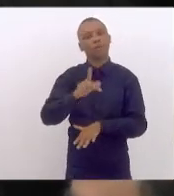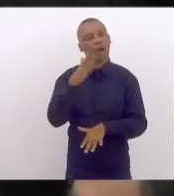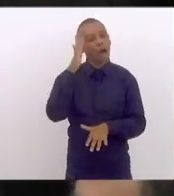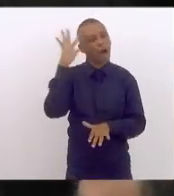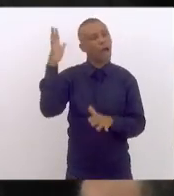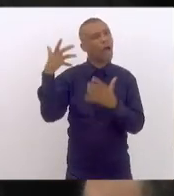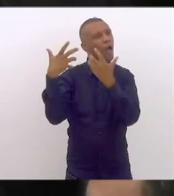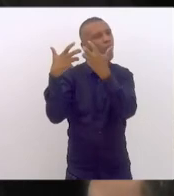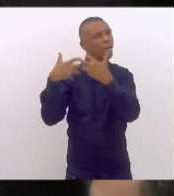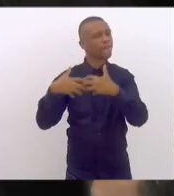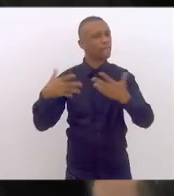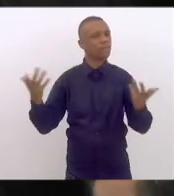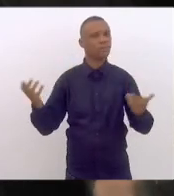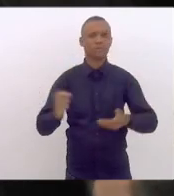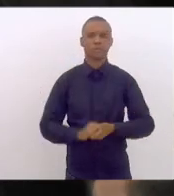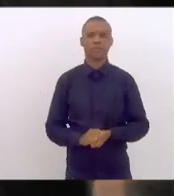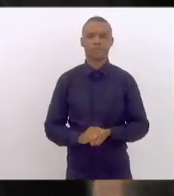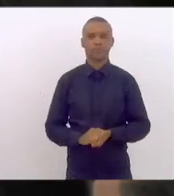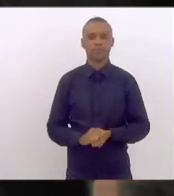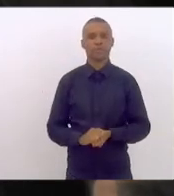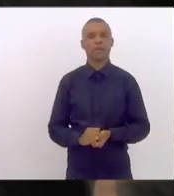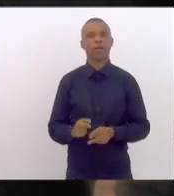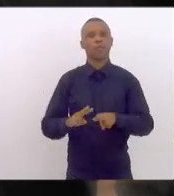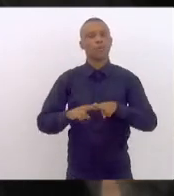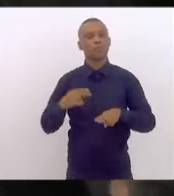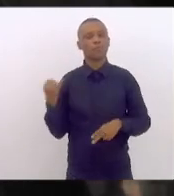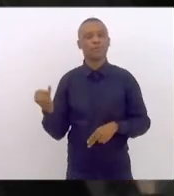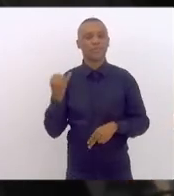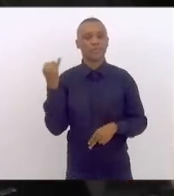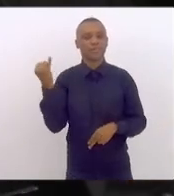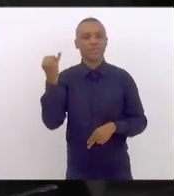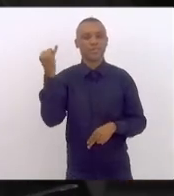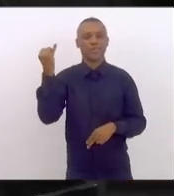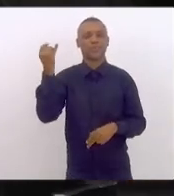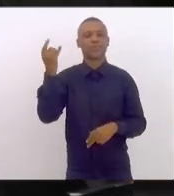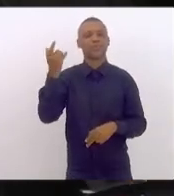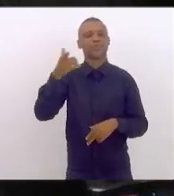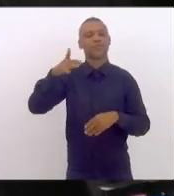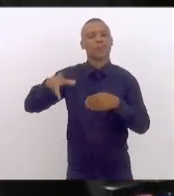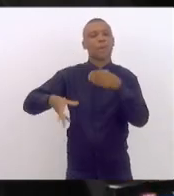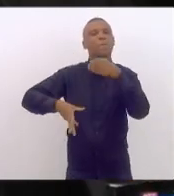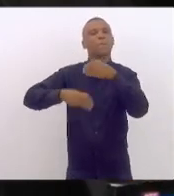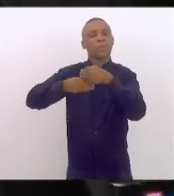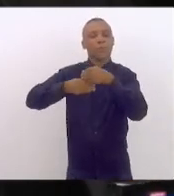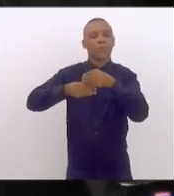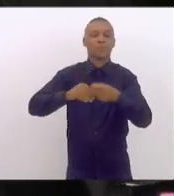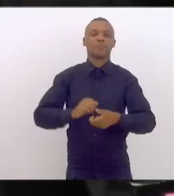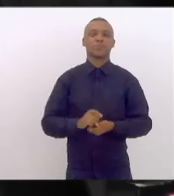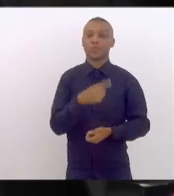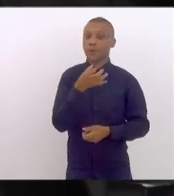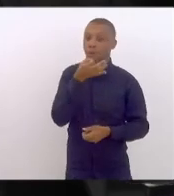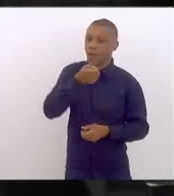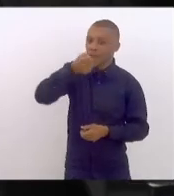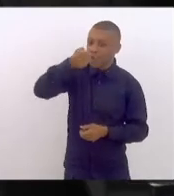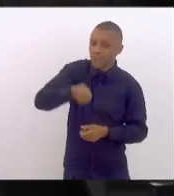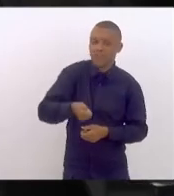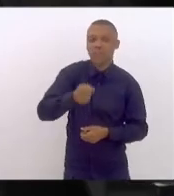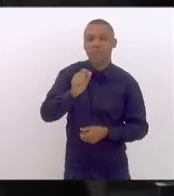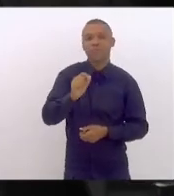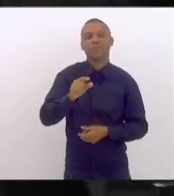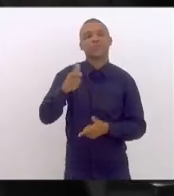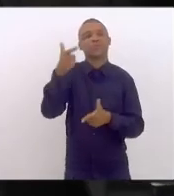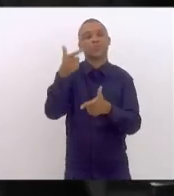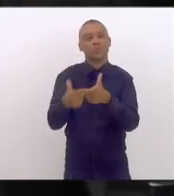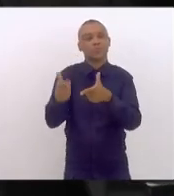E além disso a importância de uma parte de nós reafirmarmos que os